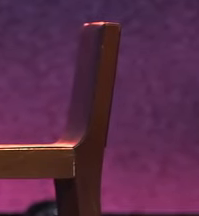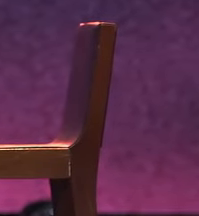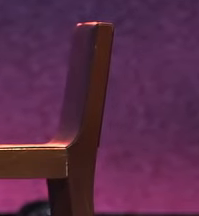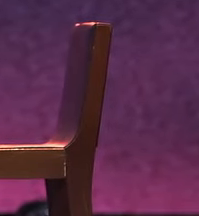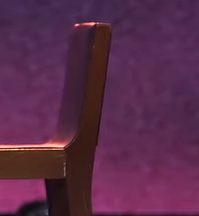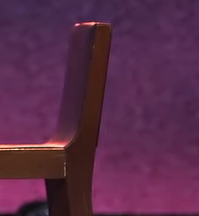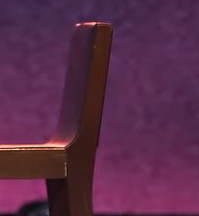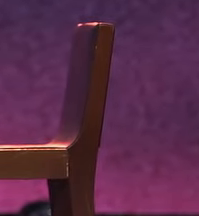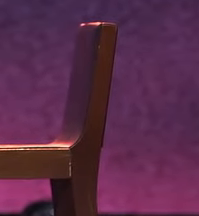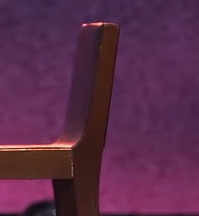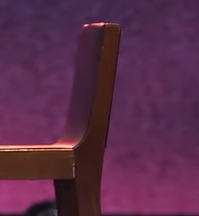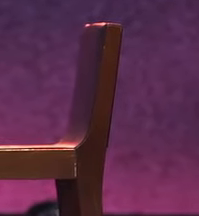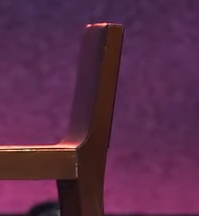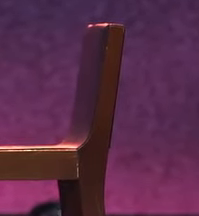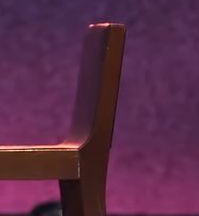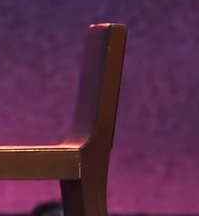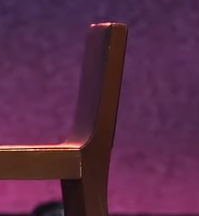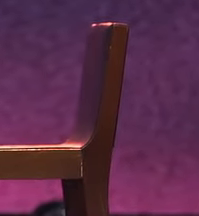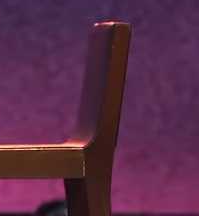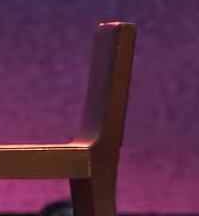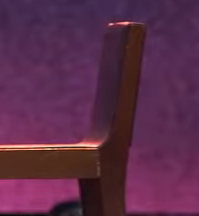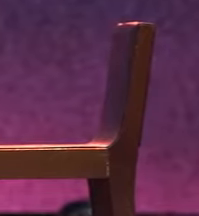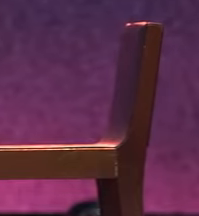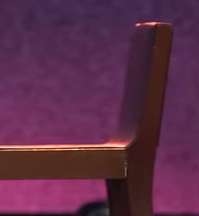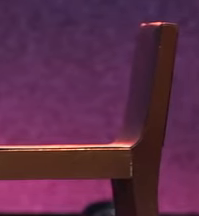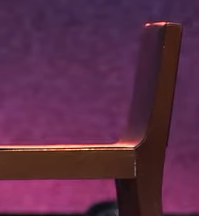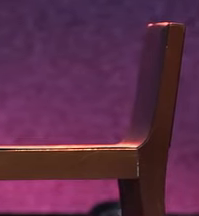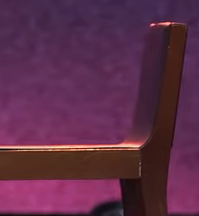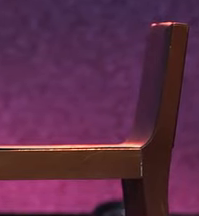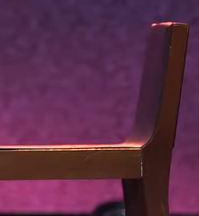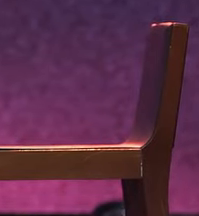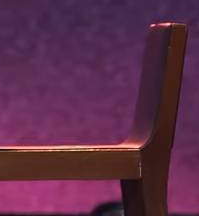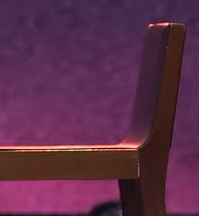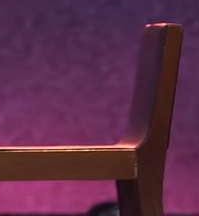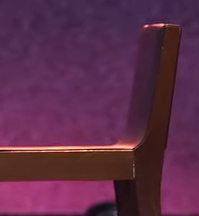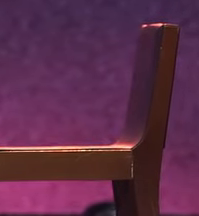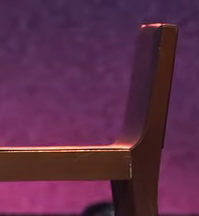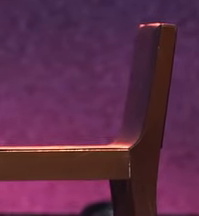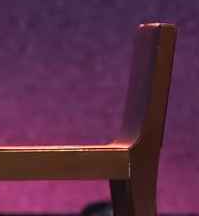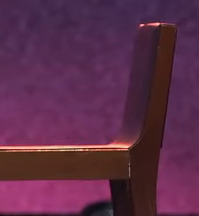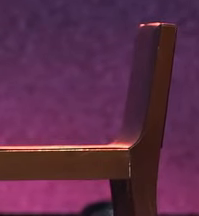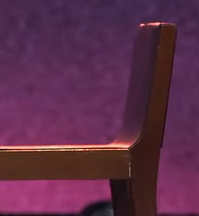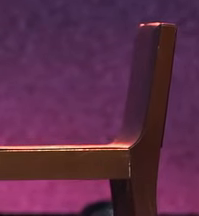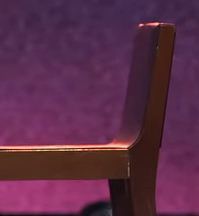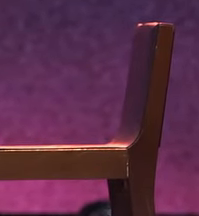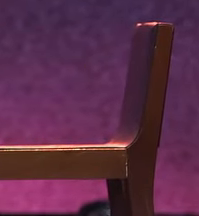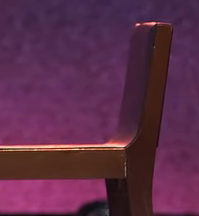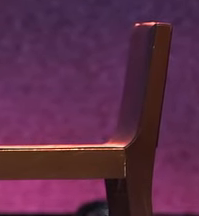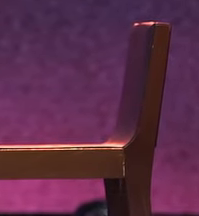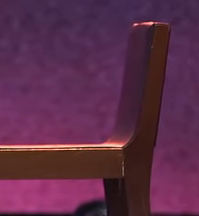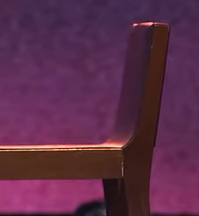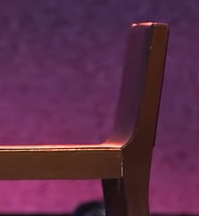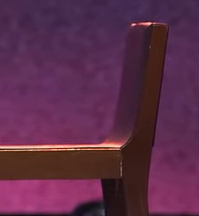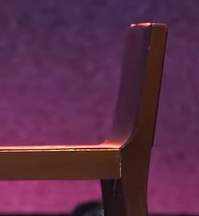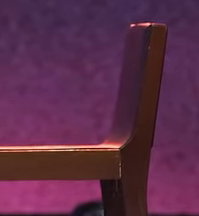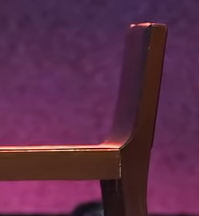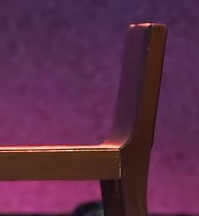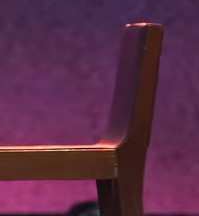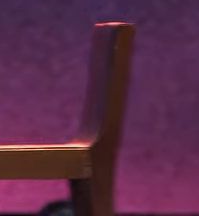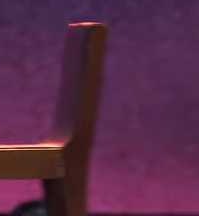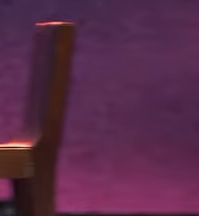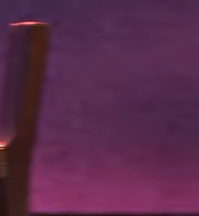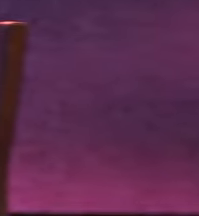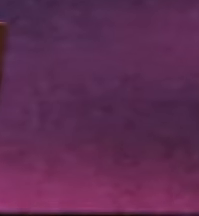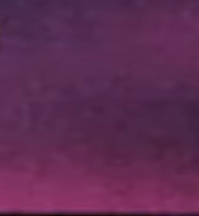academia correto não adianta só fazer exercício para você ter uma vida você tem que deixar algumas